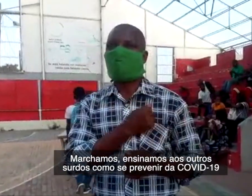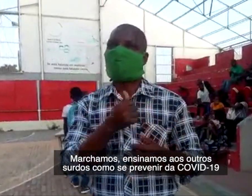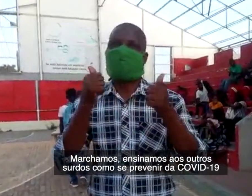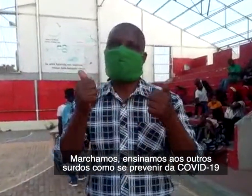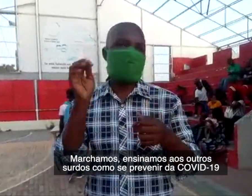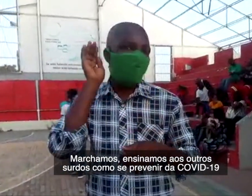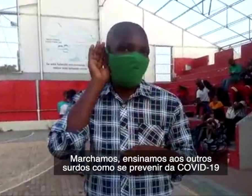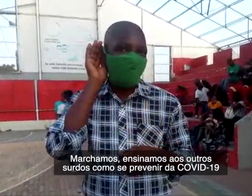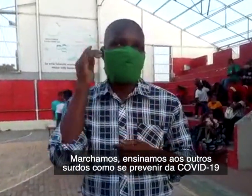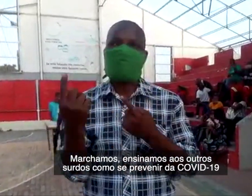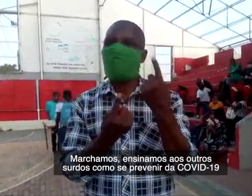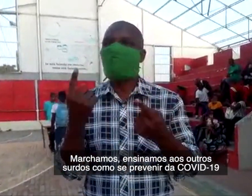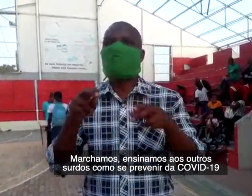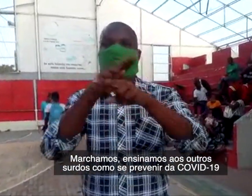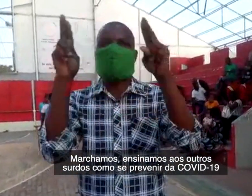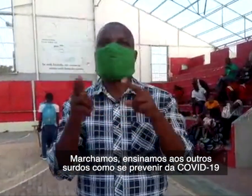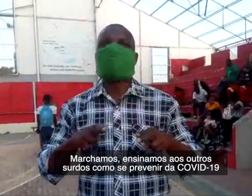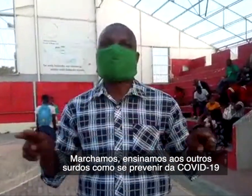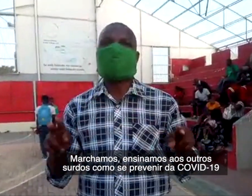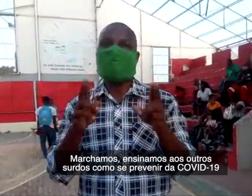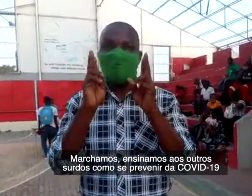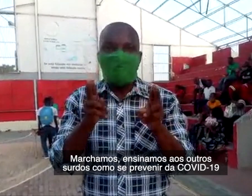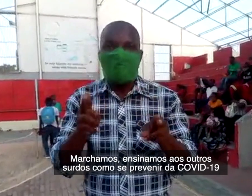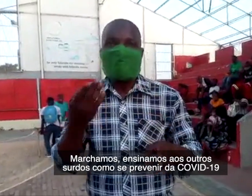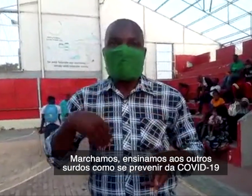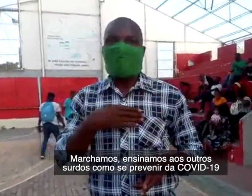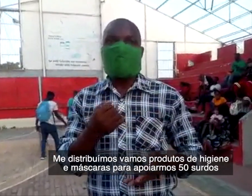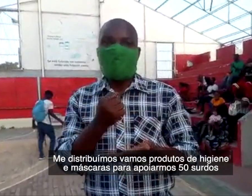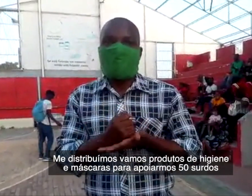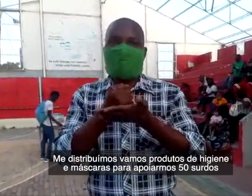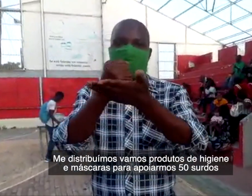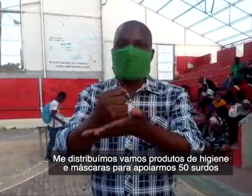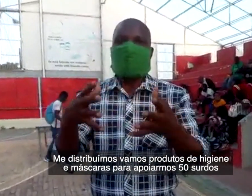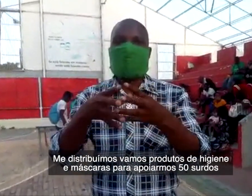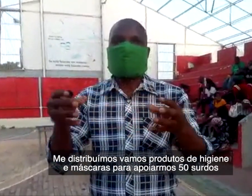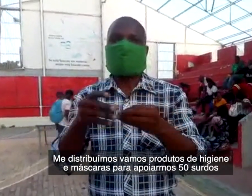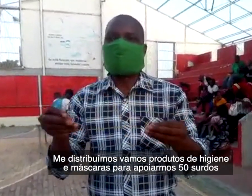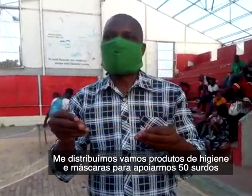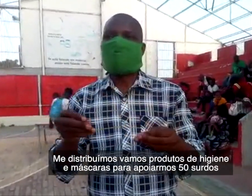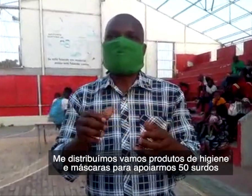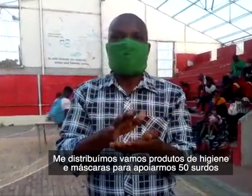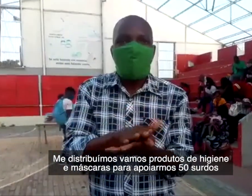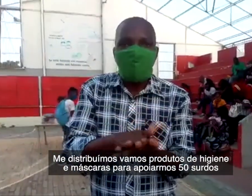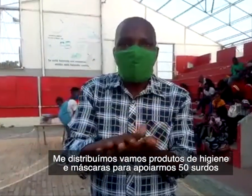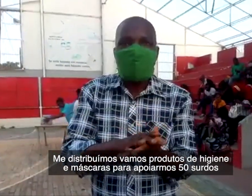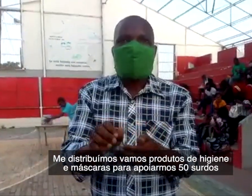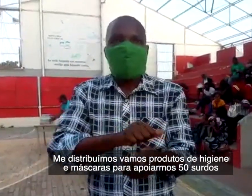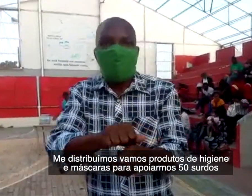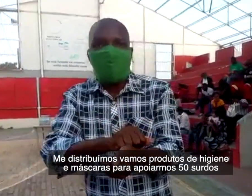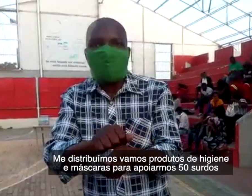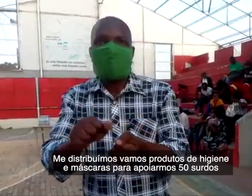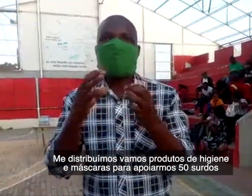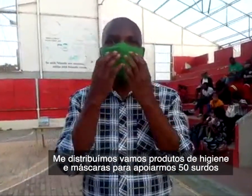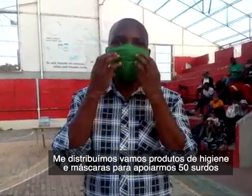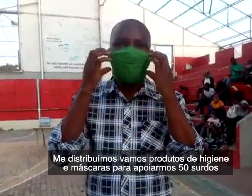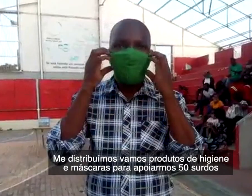Marchamos, ensinamos a outros surdos como se prevenir da Covid-19 e distribuímos vários produtos de higiene e máscaras